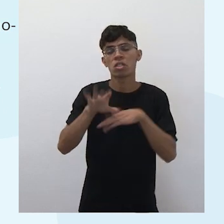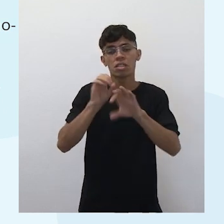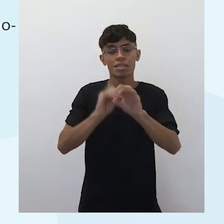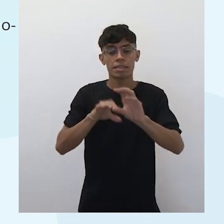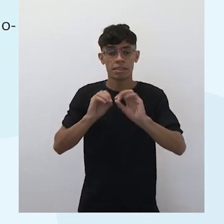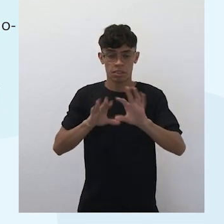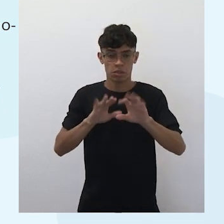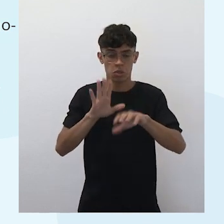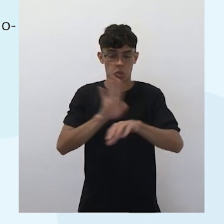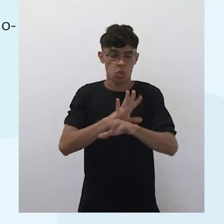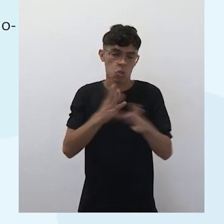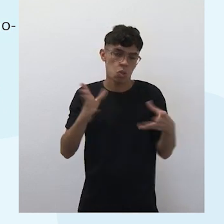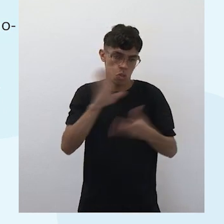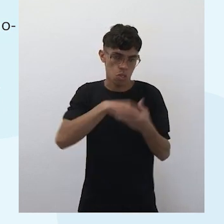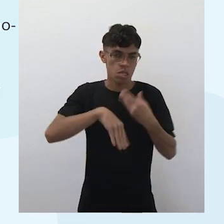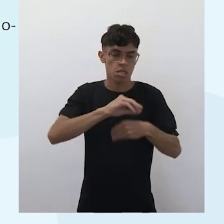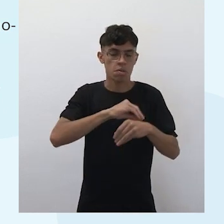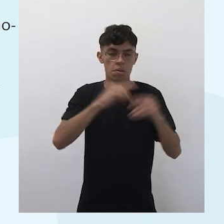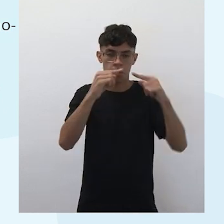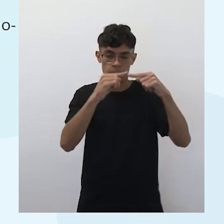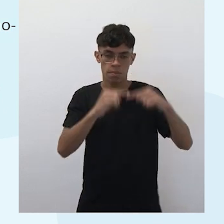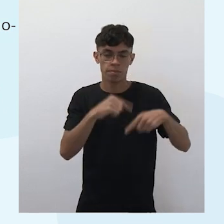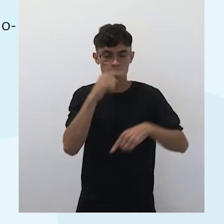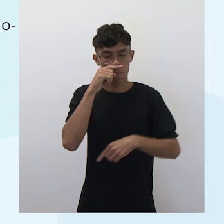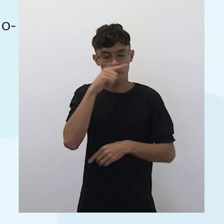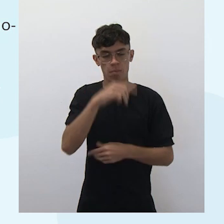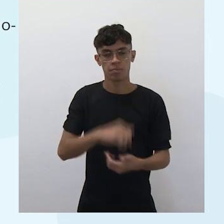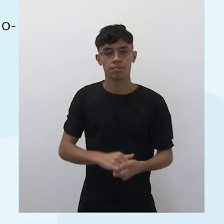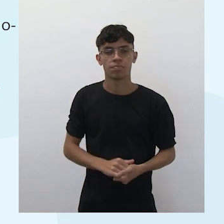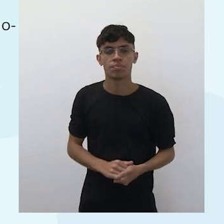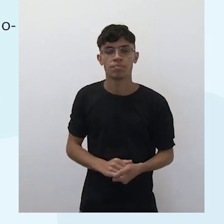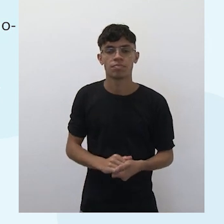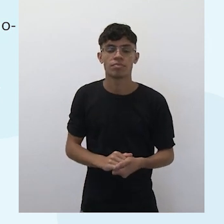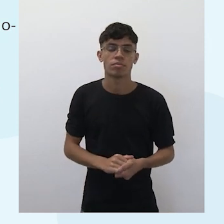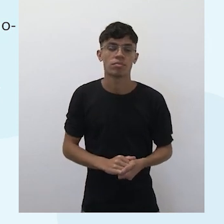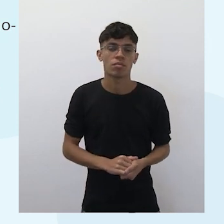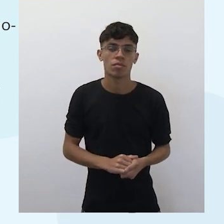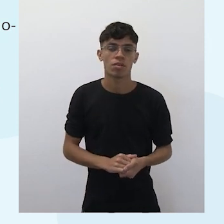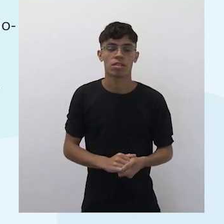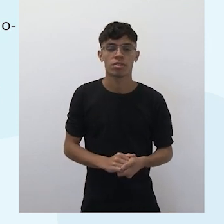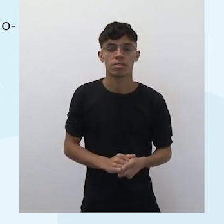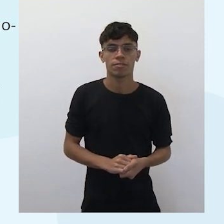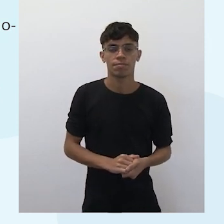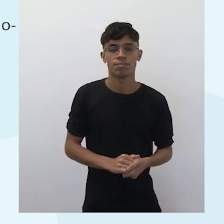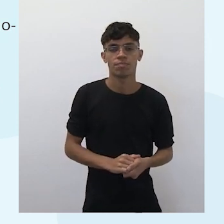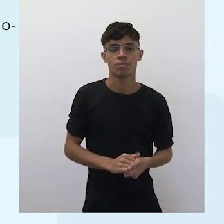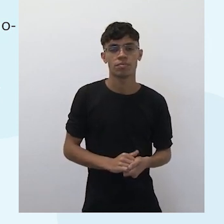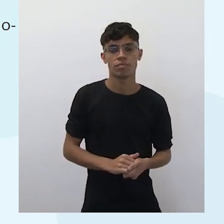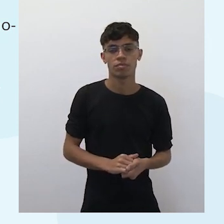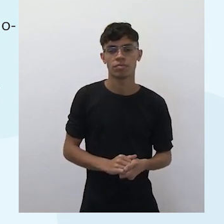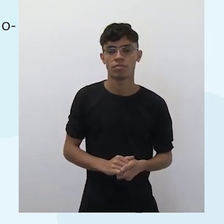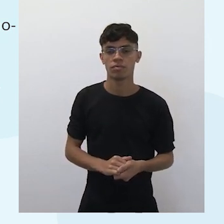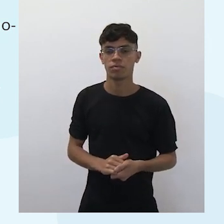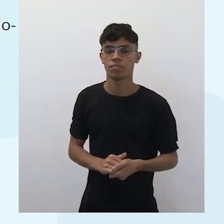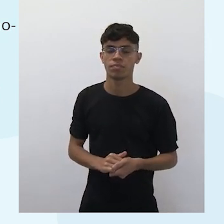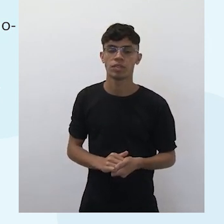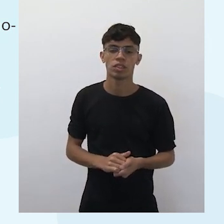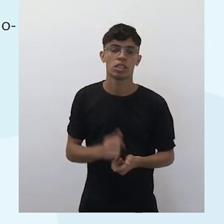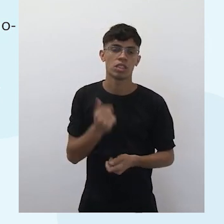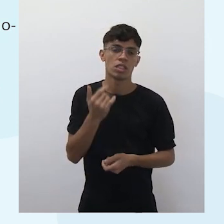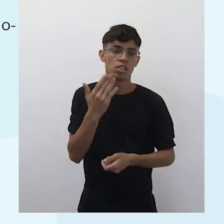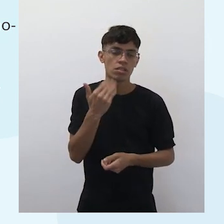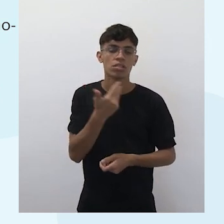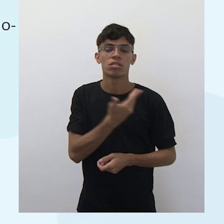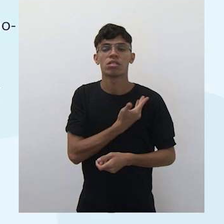que vocês possam ali estar sintonizando essa perspectiva do ensino híbrido. Também, né, trazemos a questão da alimentação